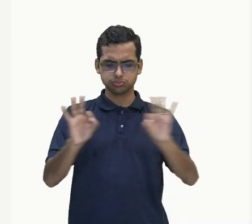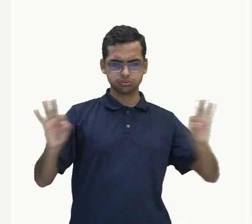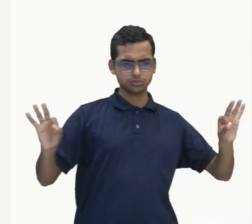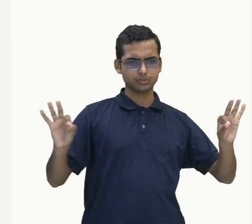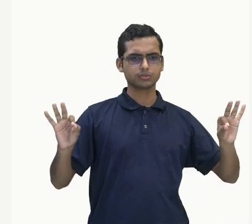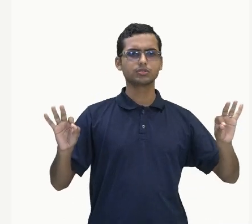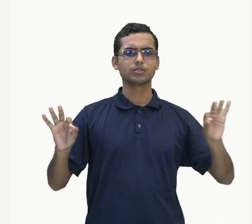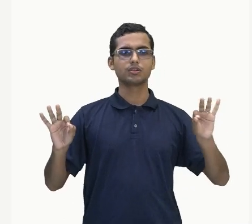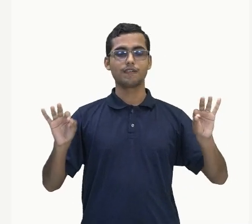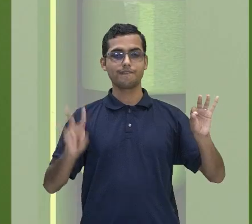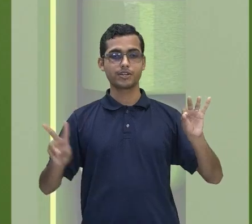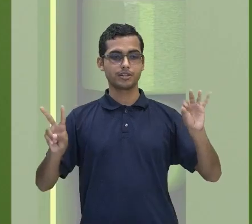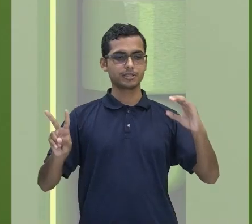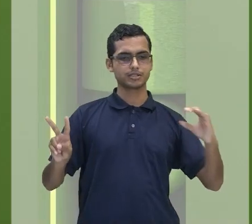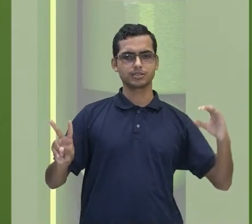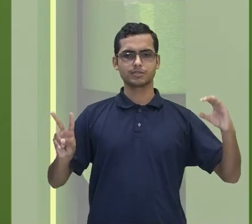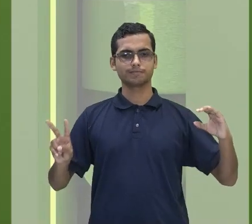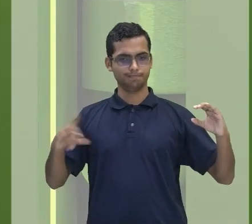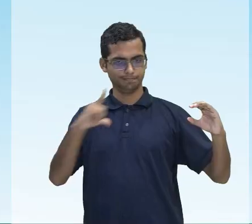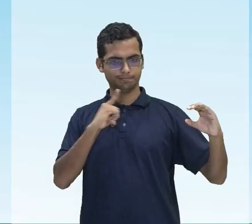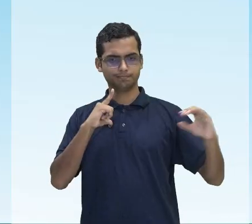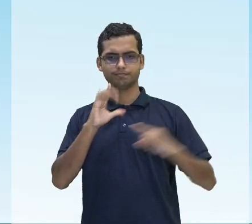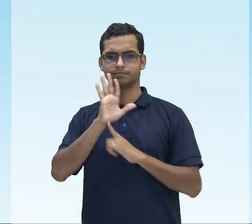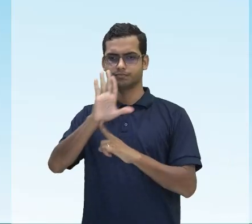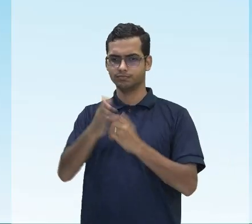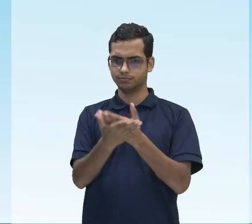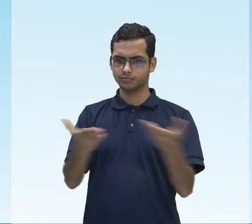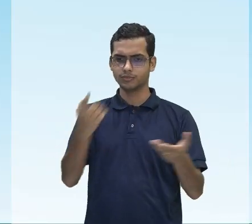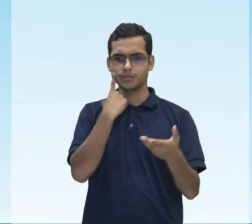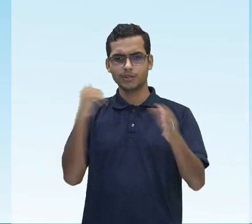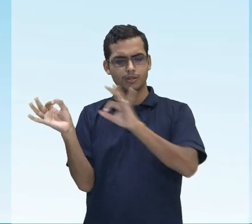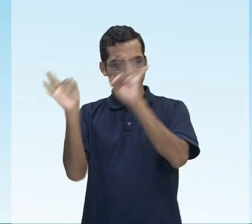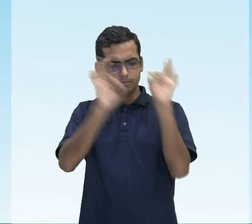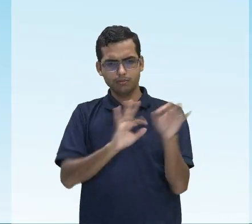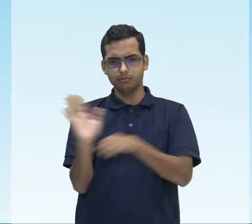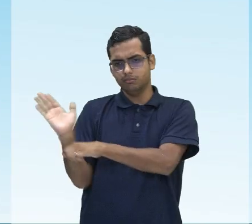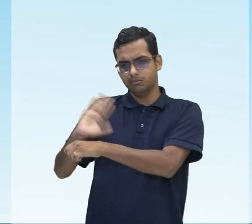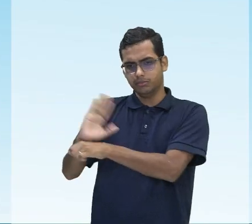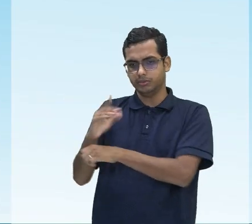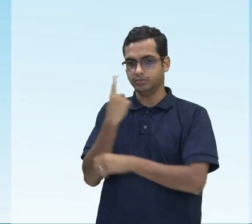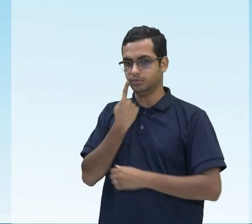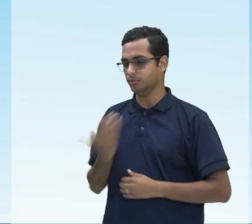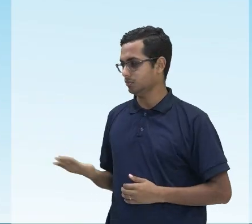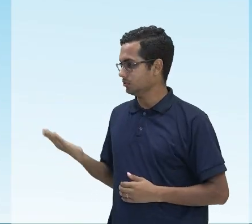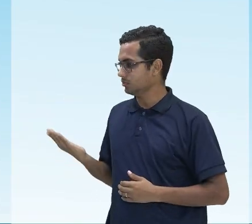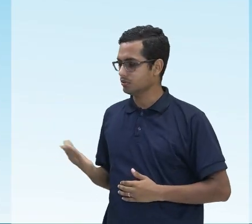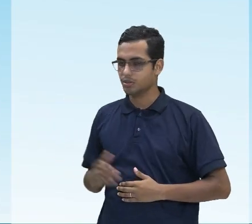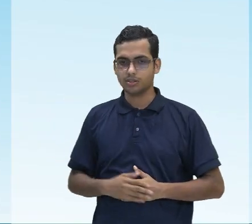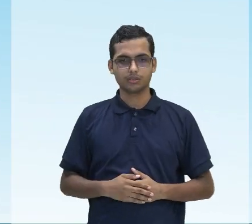também a animação para mostrar para você, olha só. Vamos ver. Aí